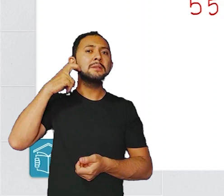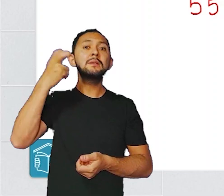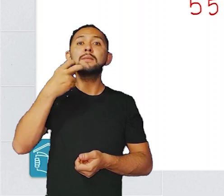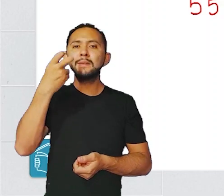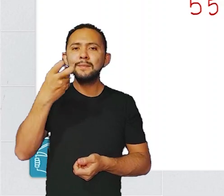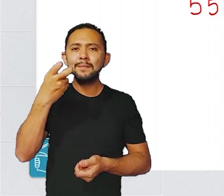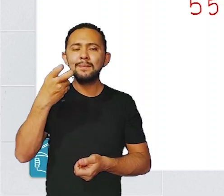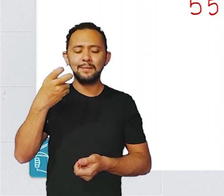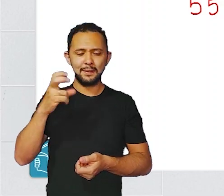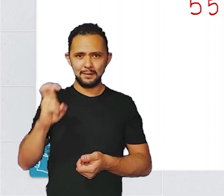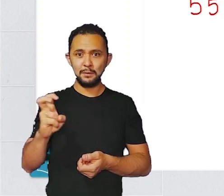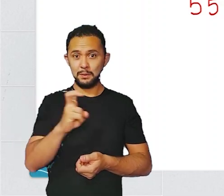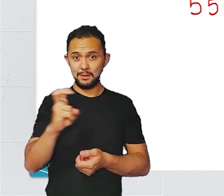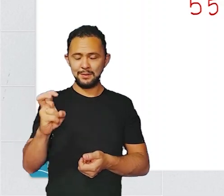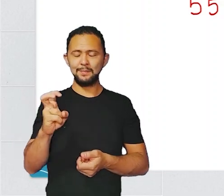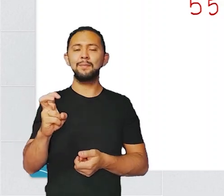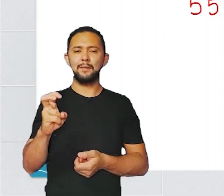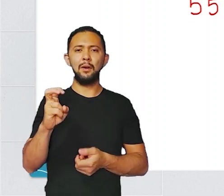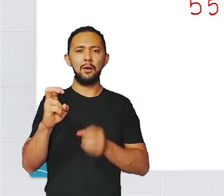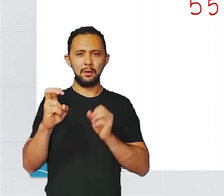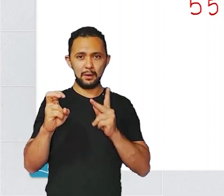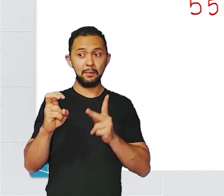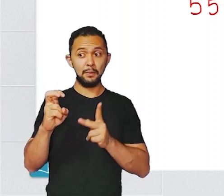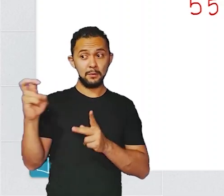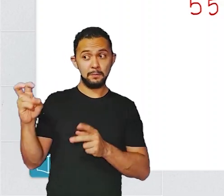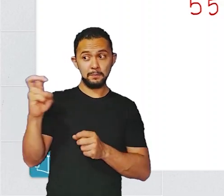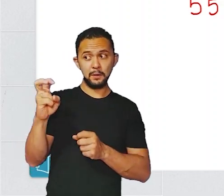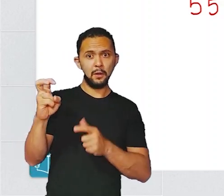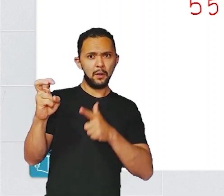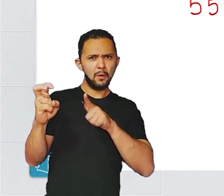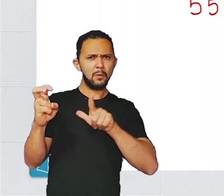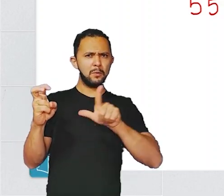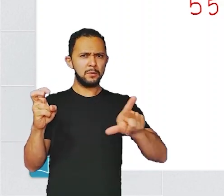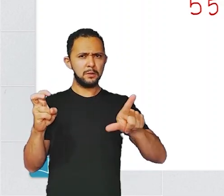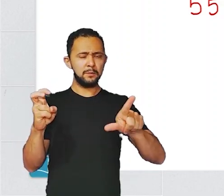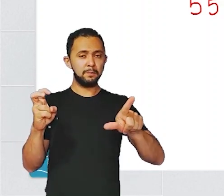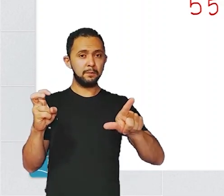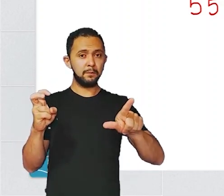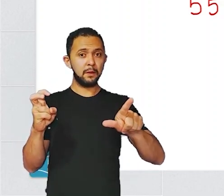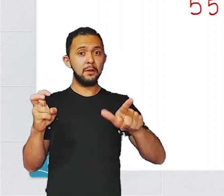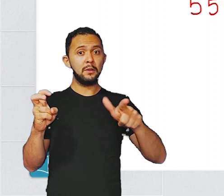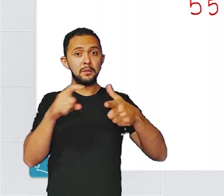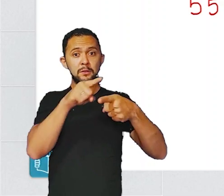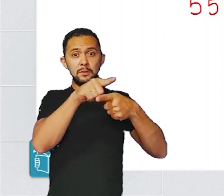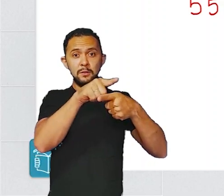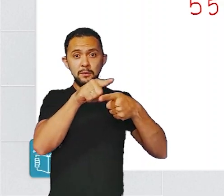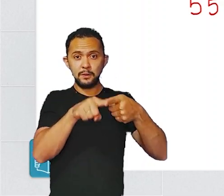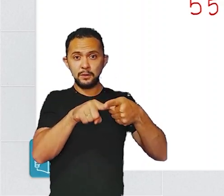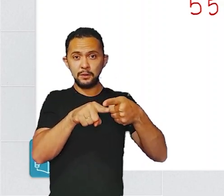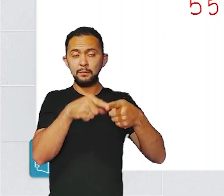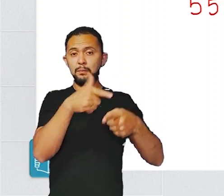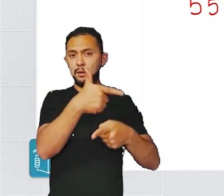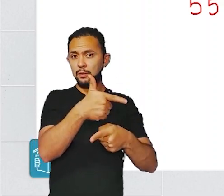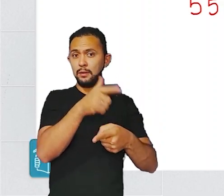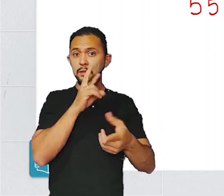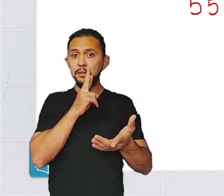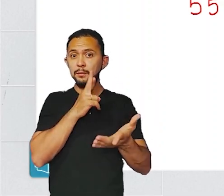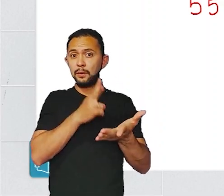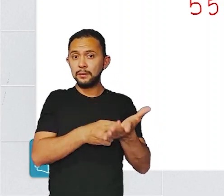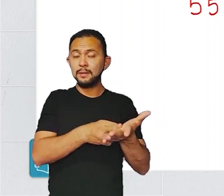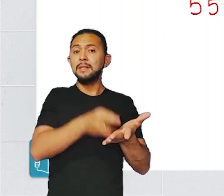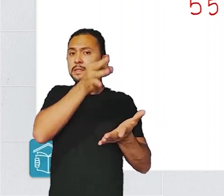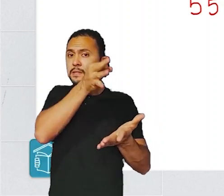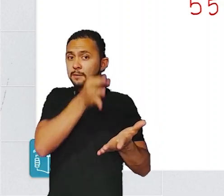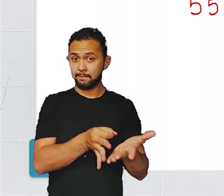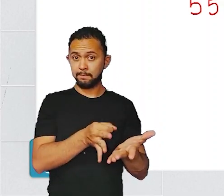55. E agora, professor, 55 eu consigo dividir para 2 e a conta dá exata? Aqui não. E pelo